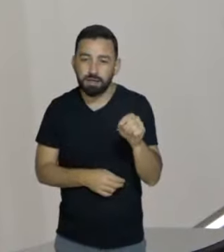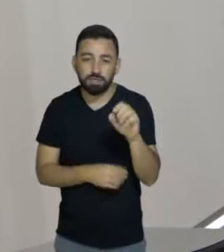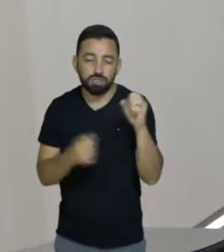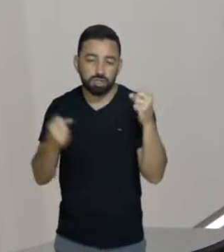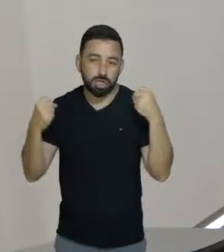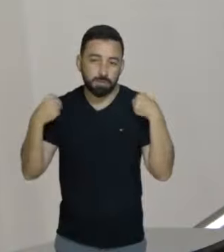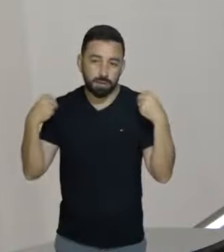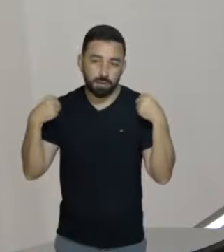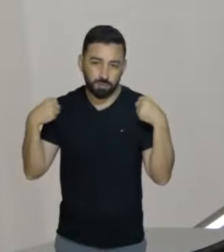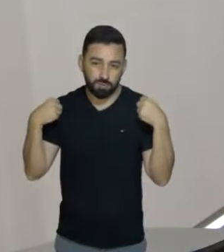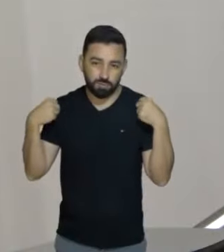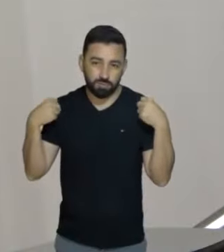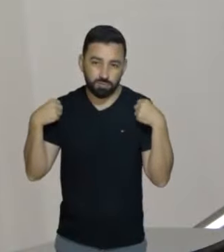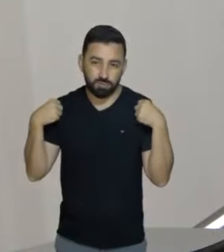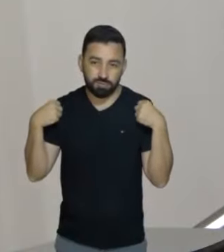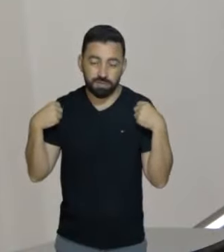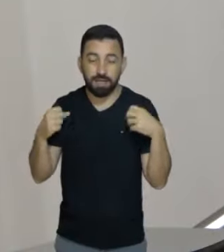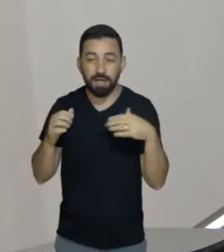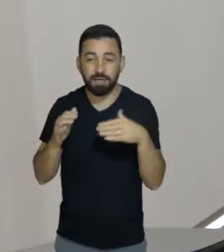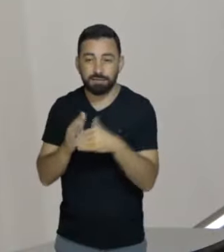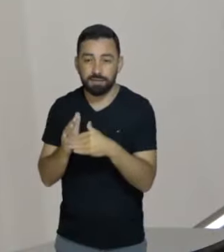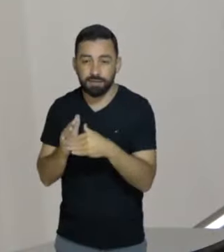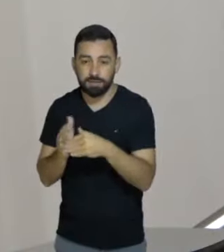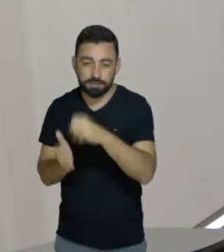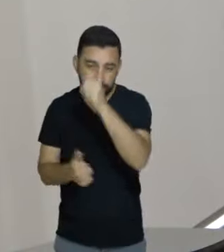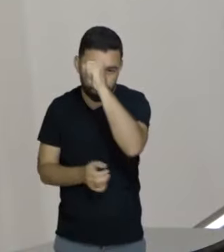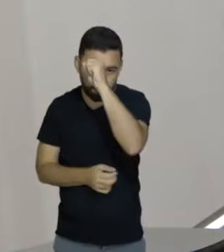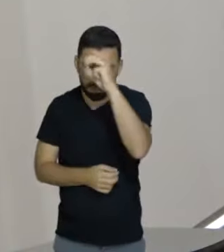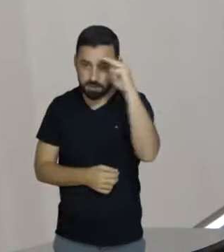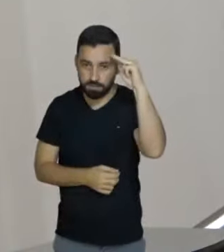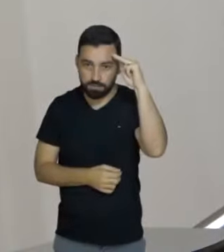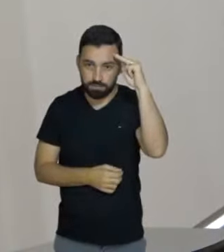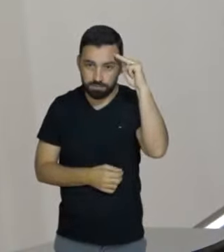Chapecó e São Miguel do Oeste,